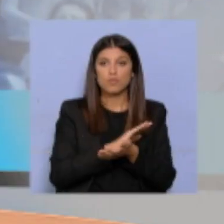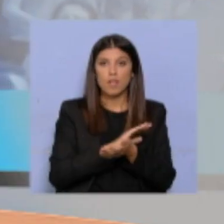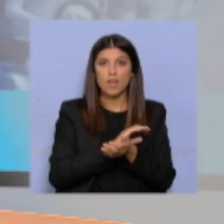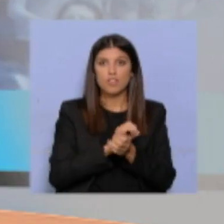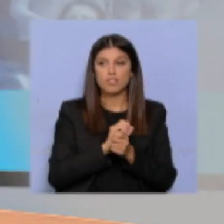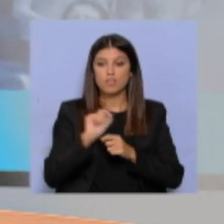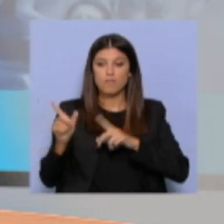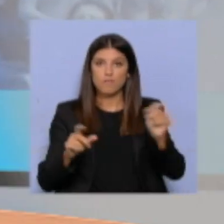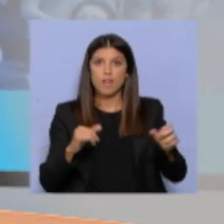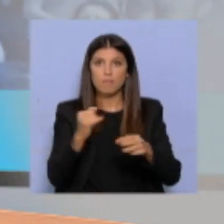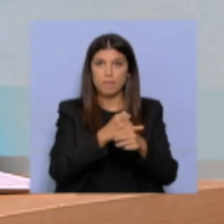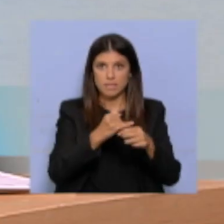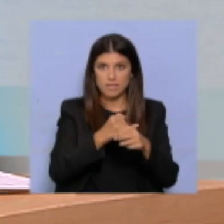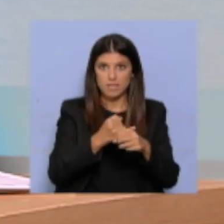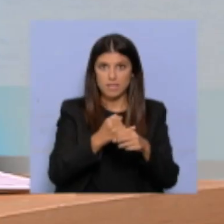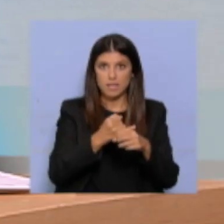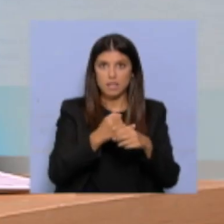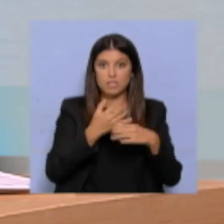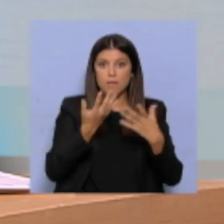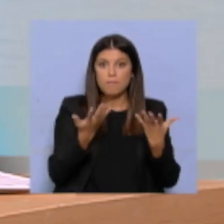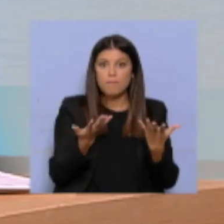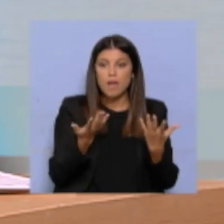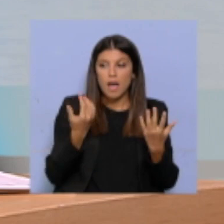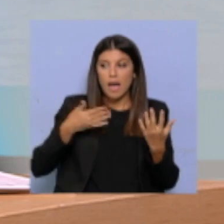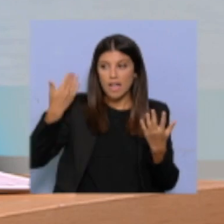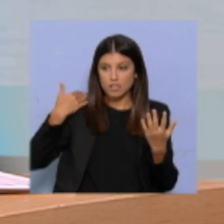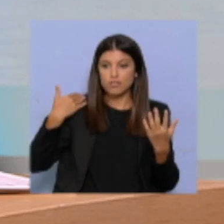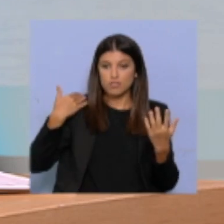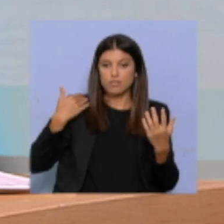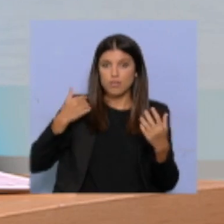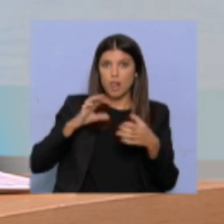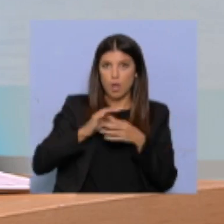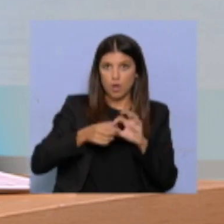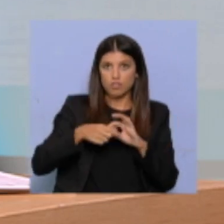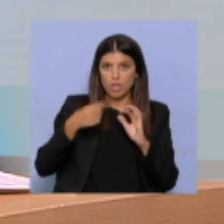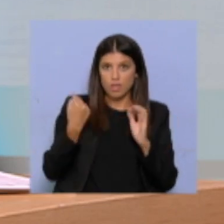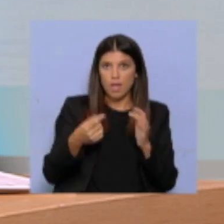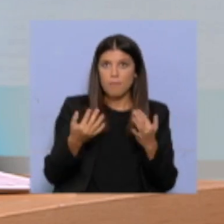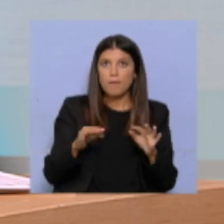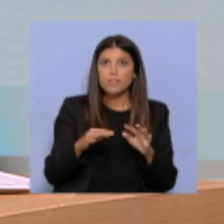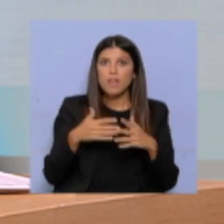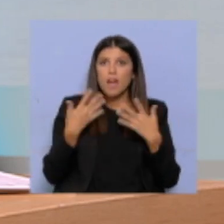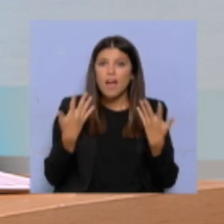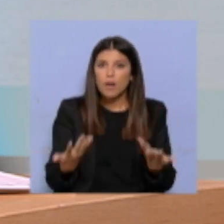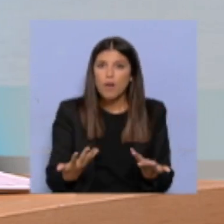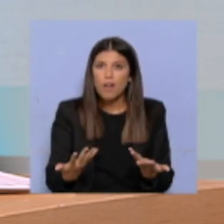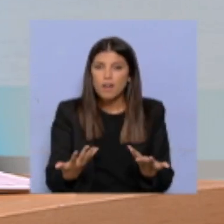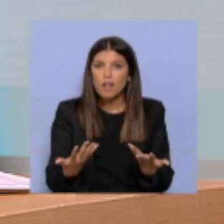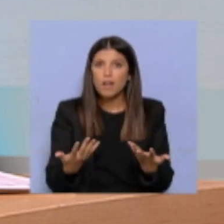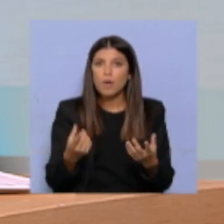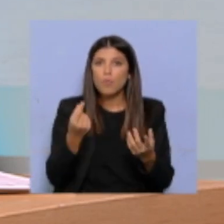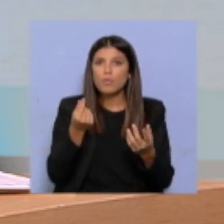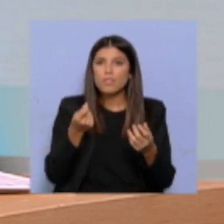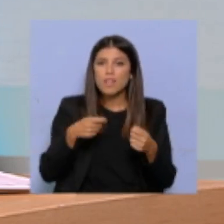no passado fazia qualquer sentido, mas neste momento não faz qualquer sentido, porque o dinheiro que é gasto com o envio dos jornais de avião